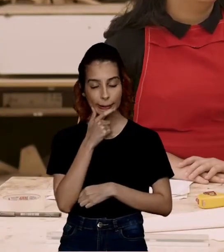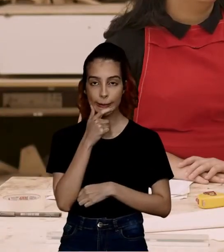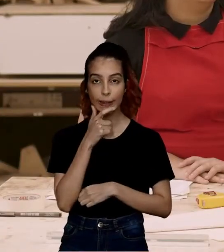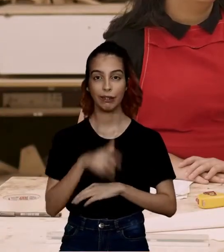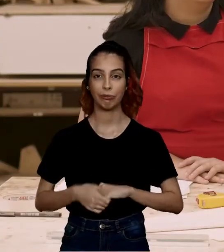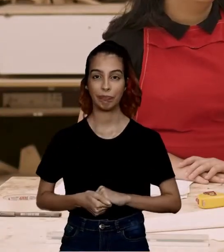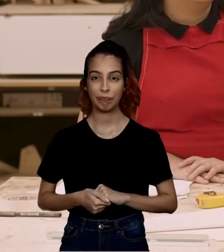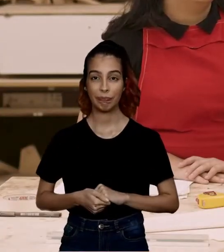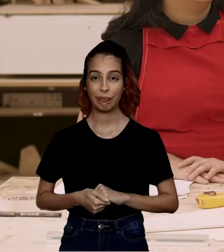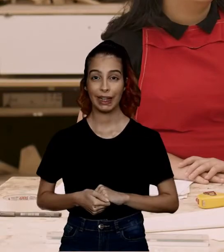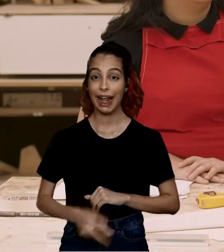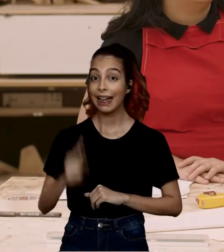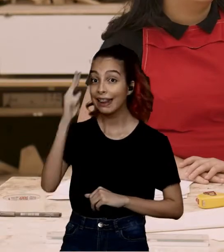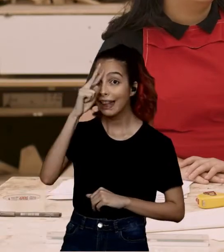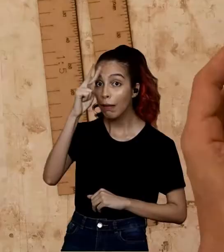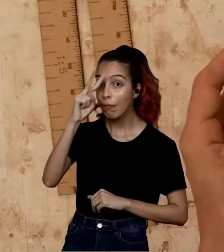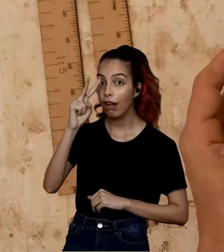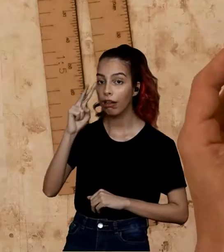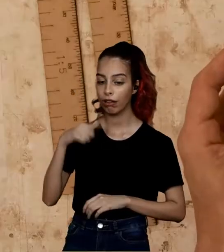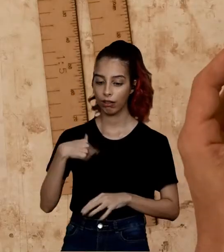medir.